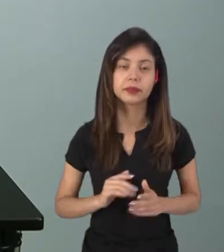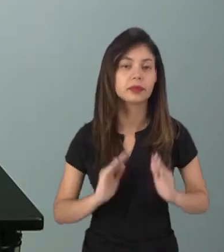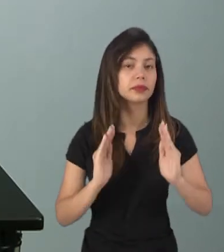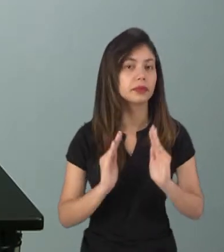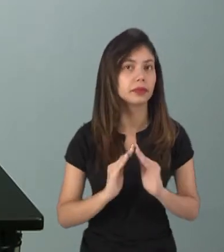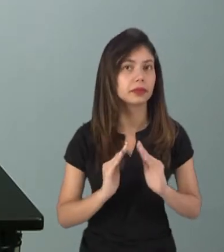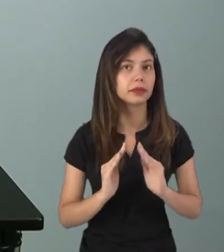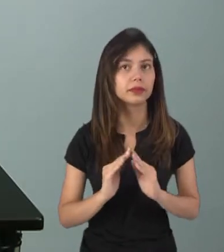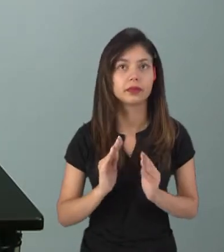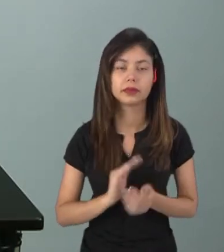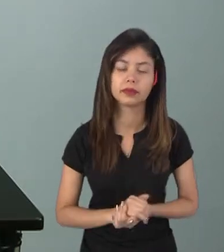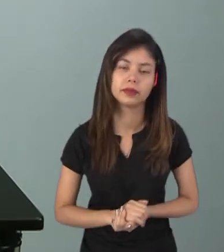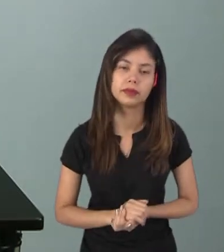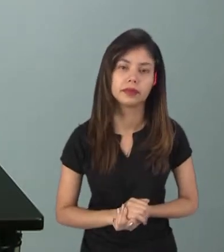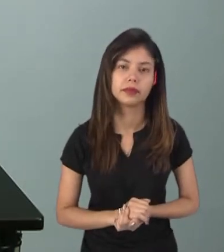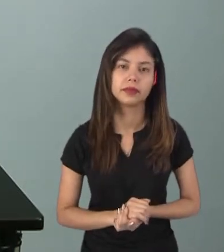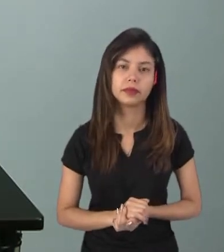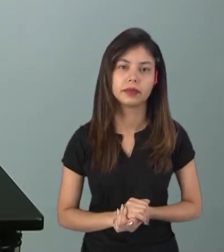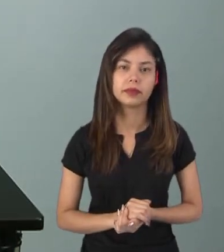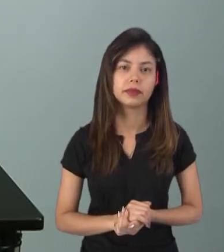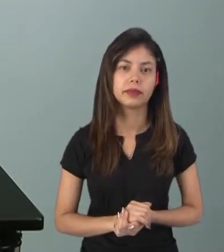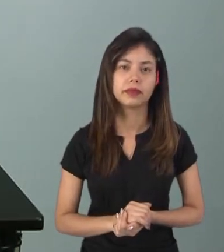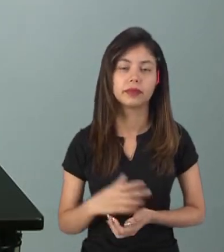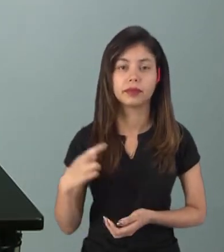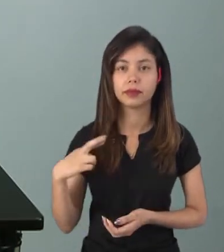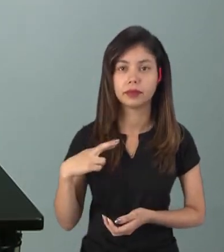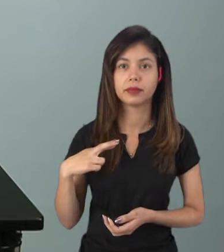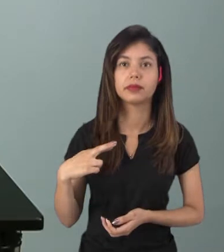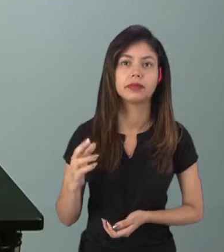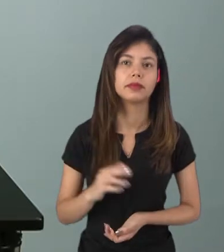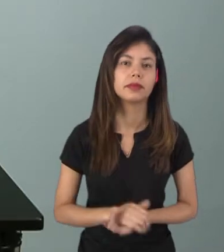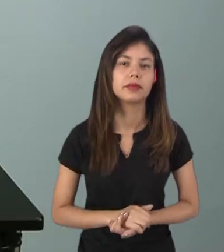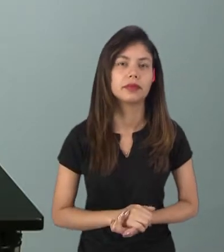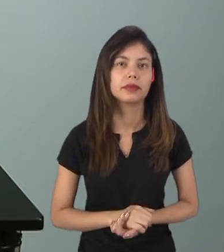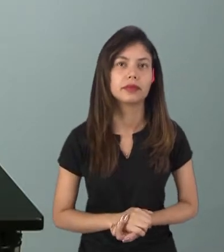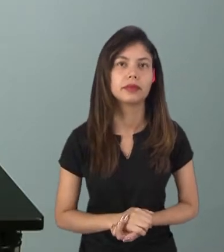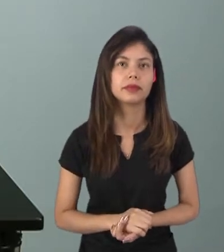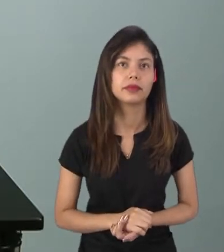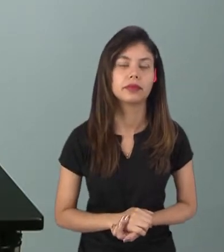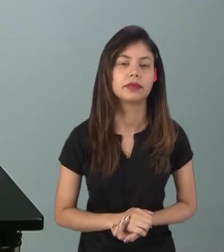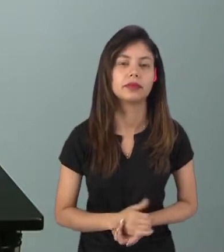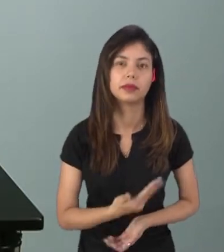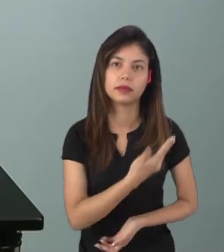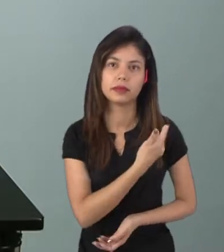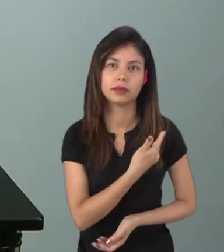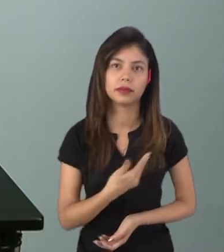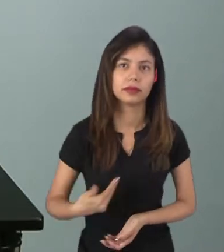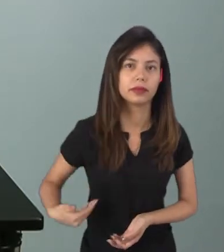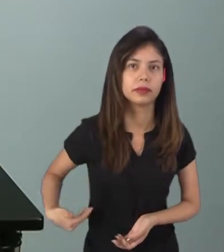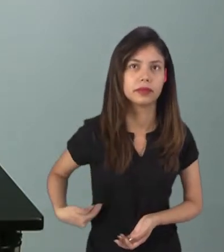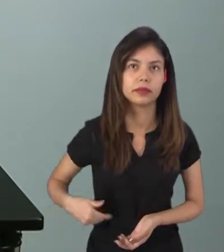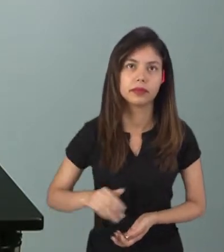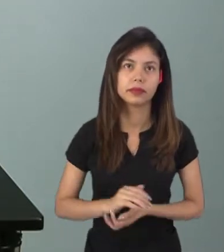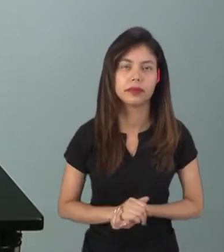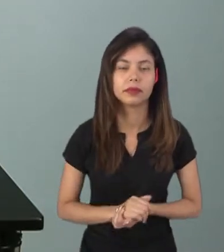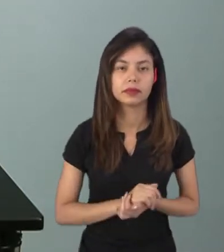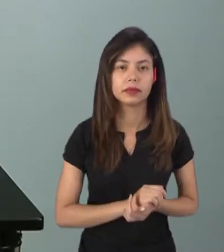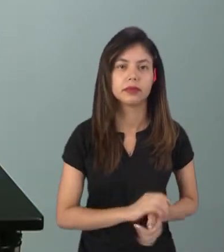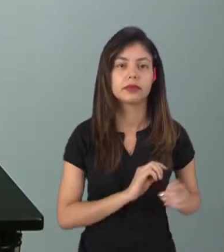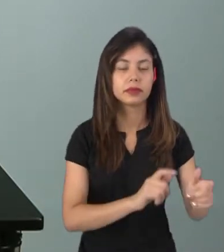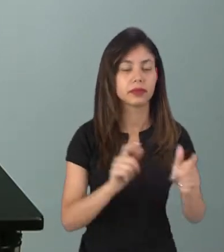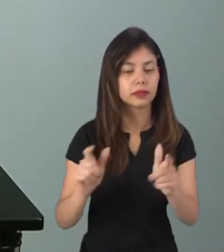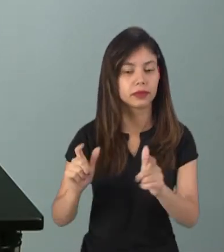espaços domésticos, que nós podemos chamar de privados, e os espaços públicos.